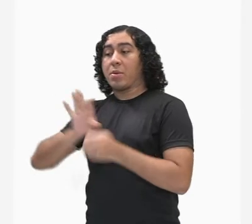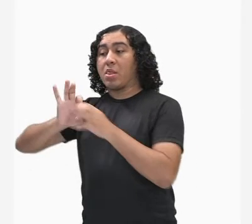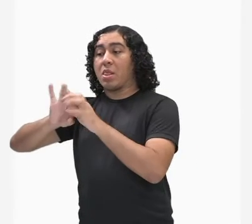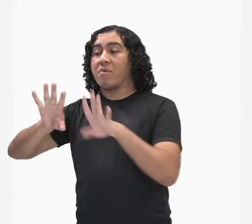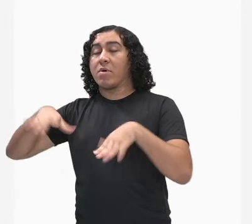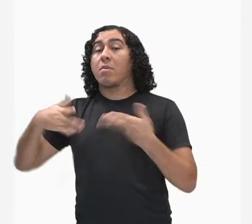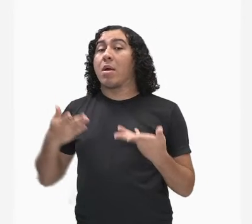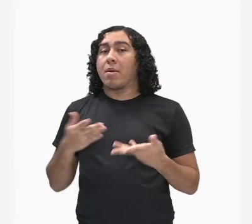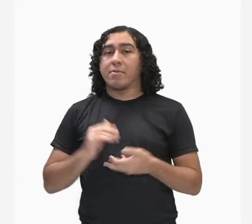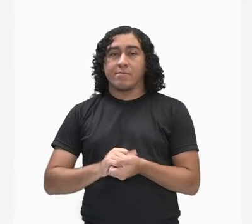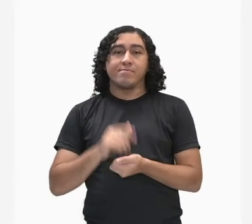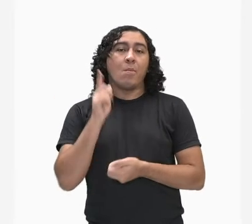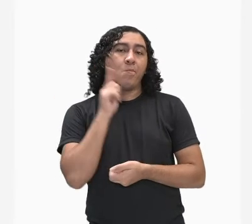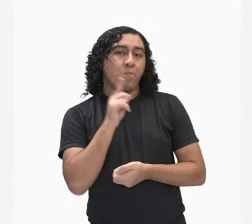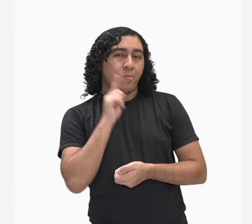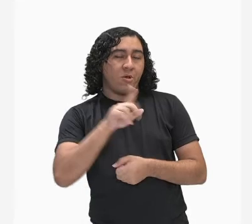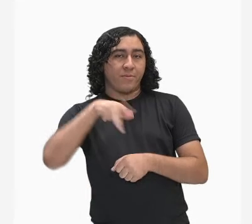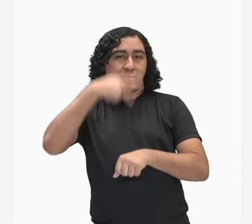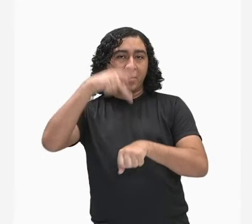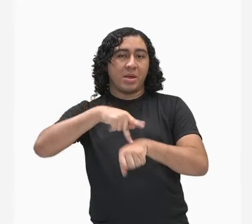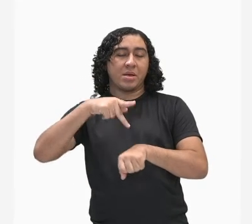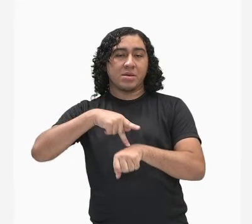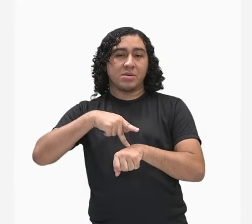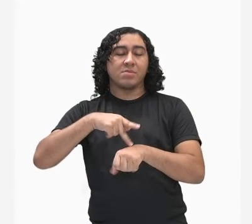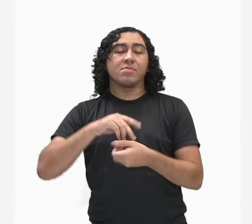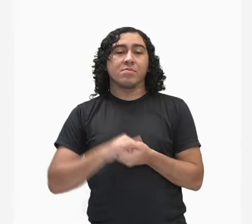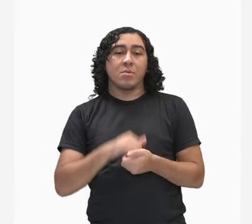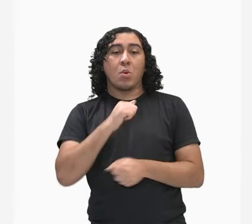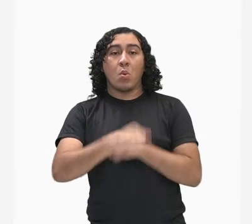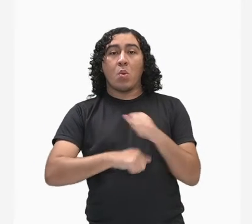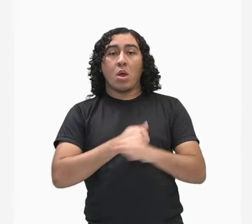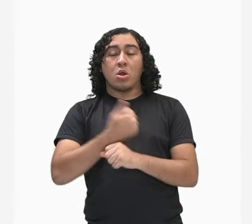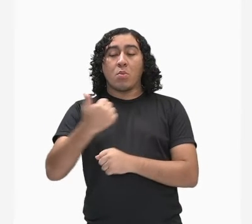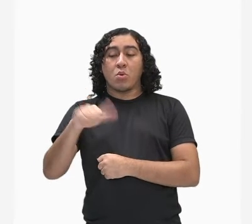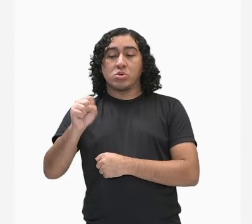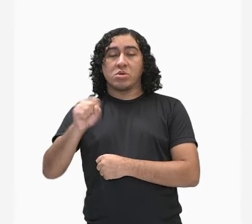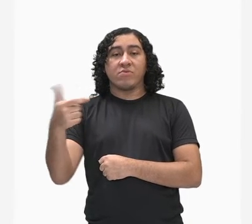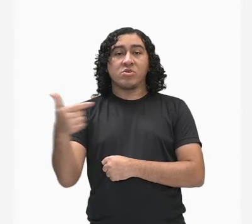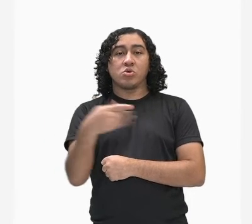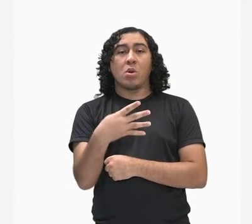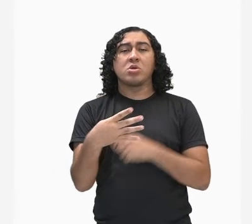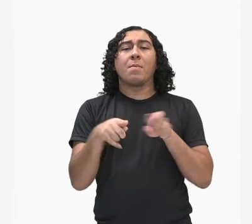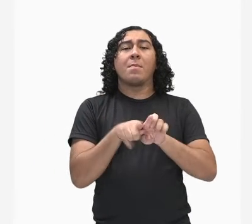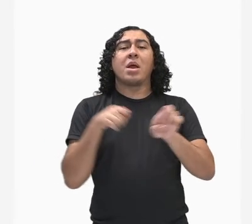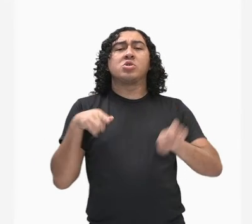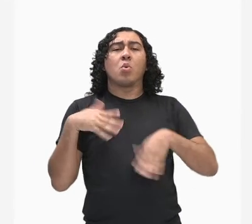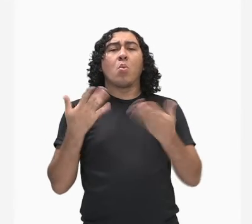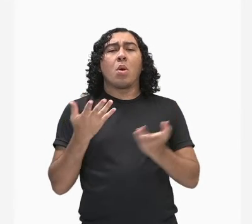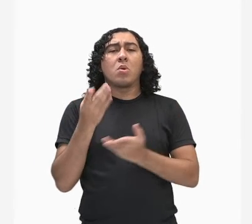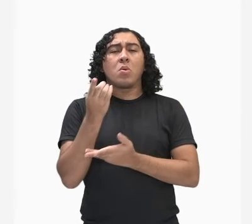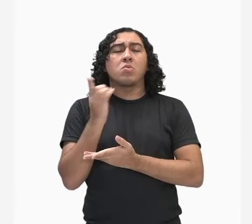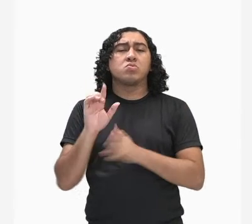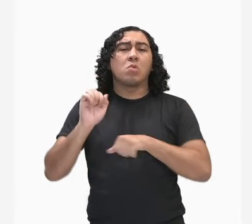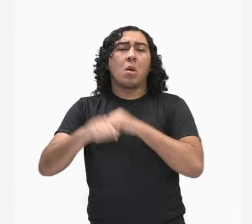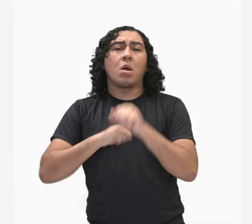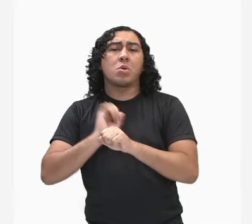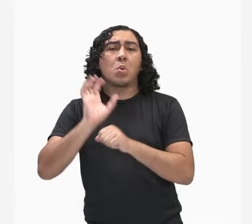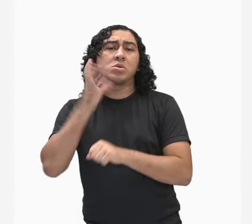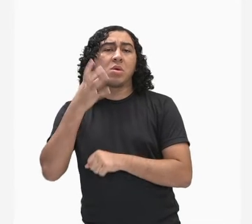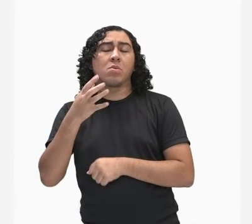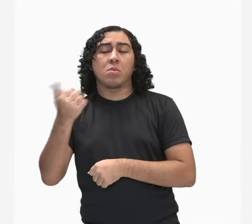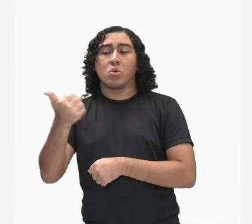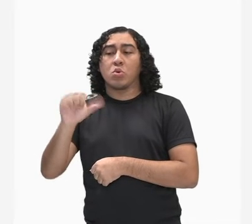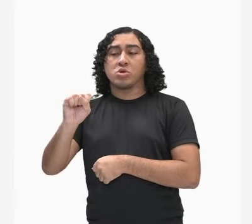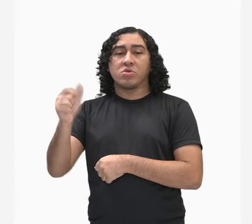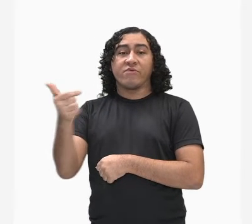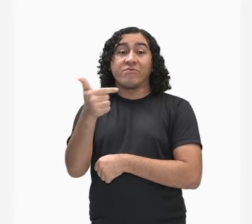Estados Unidos, em 1824. Mas veja, quando é que se deu a independência? A independência se deu em 1822,